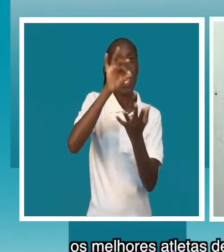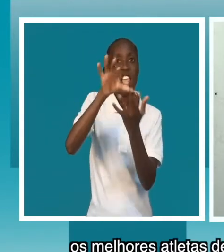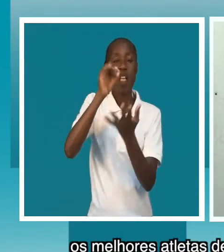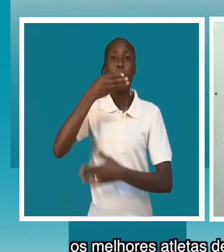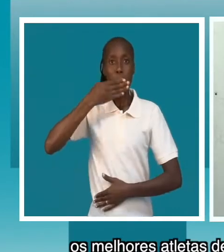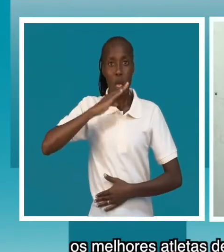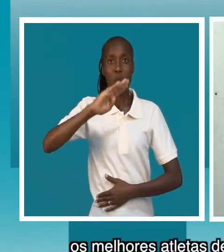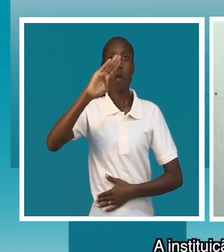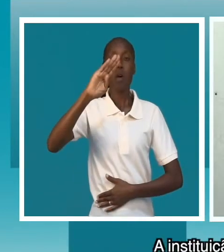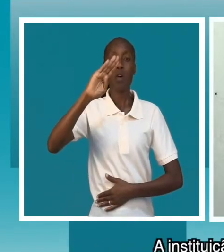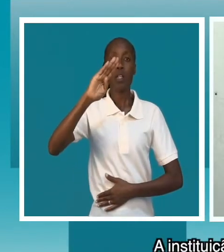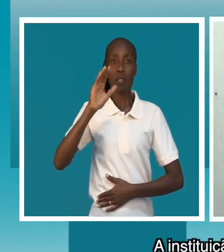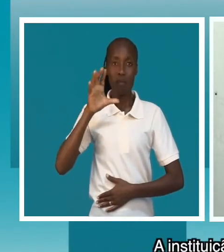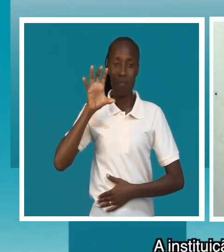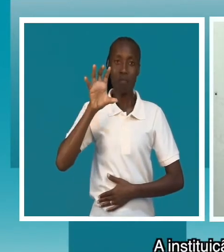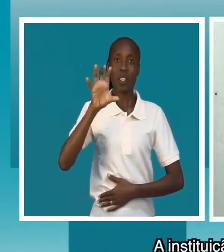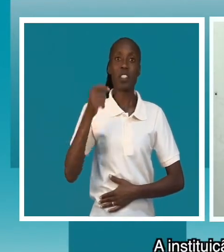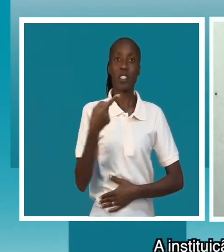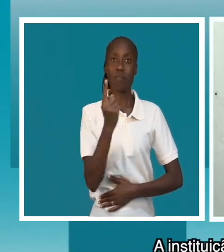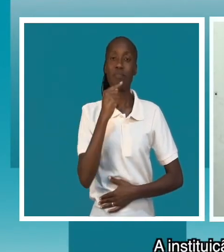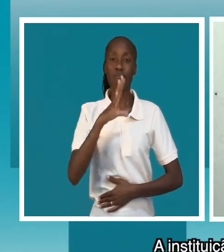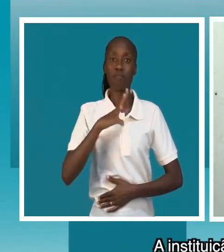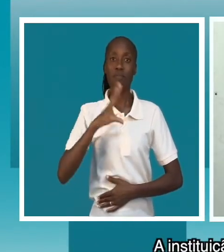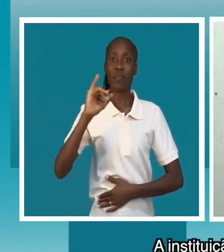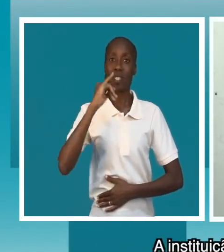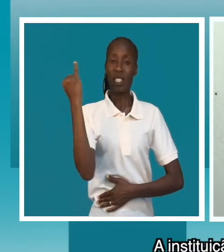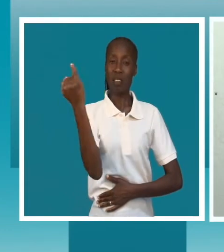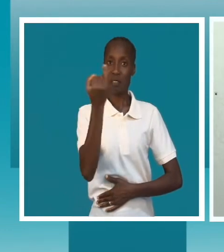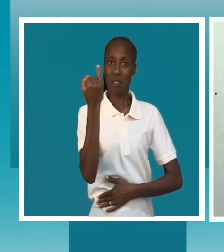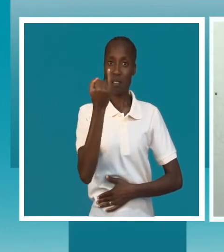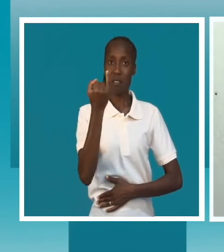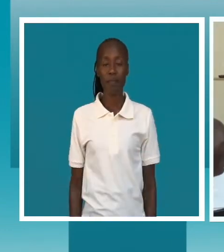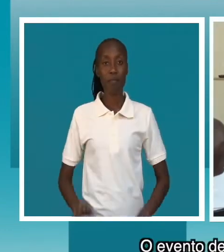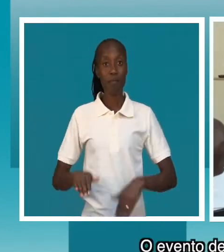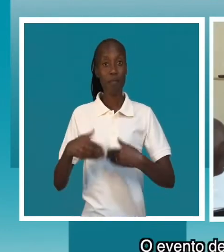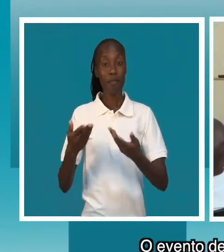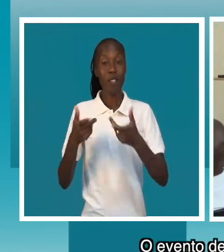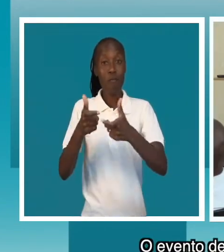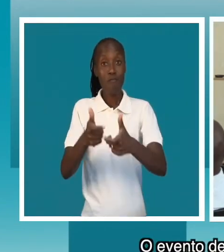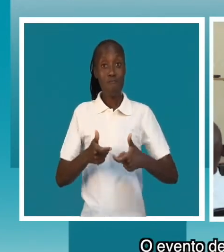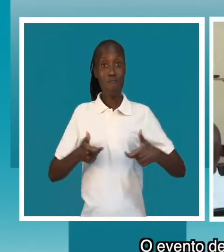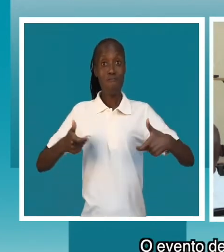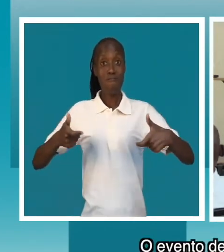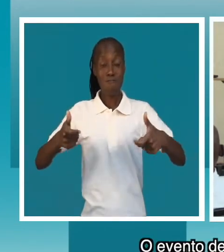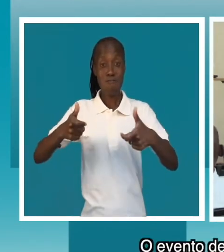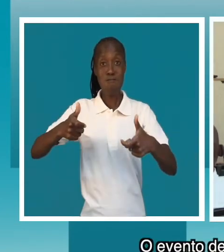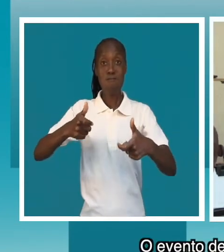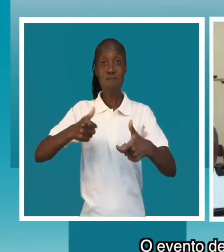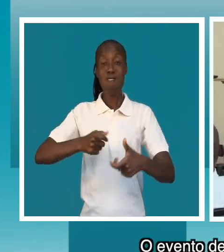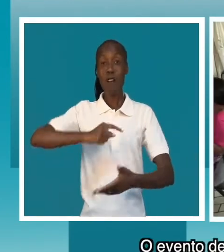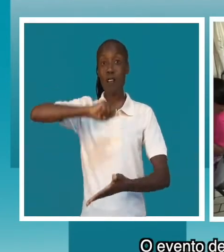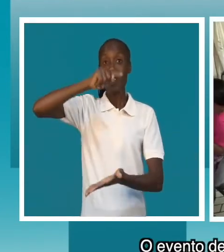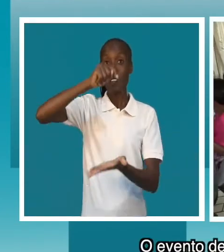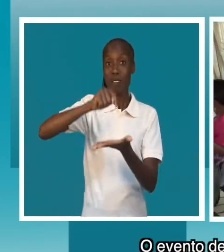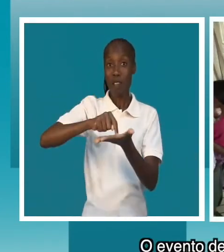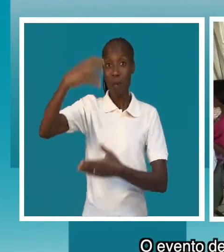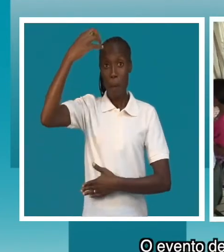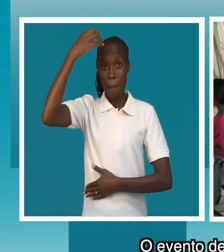melhores atletas de Cabo Verde. A instituição ganha um certo prestígio. O evento decorreu na cidade de Maputo e